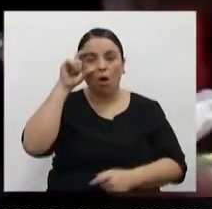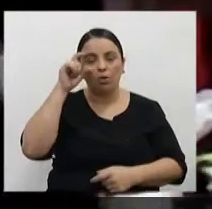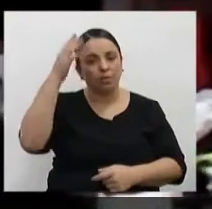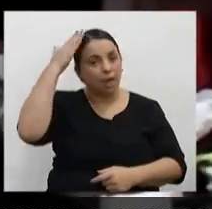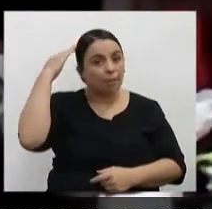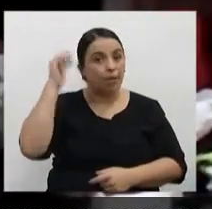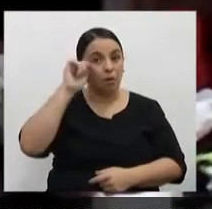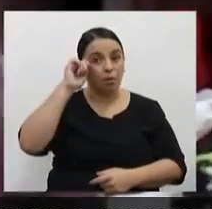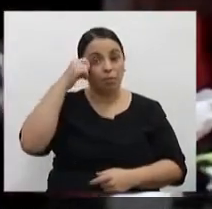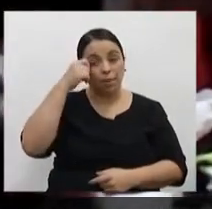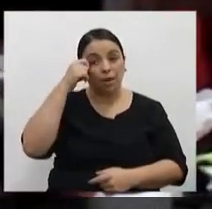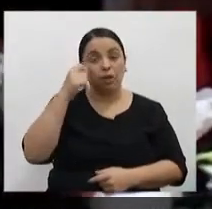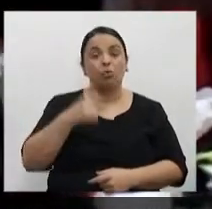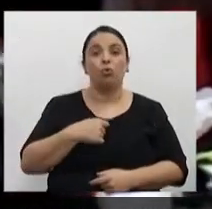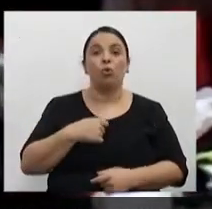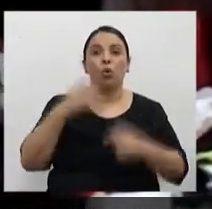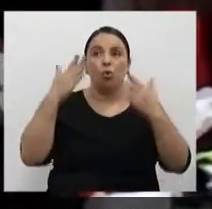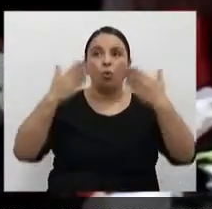uma janela.